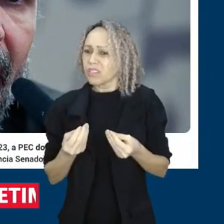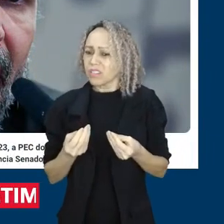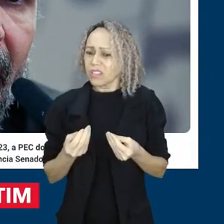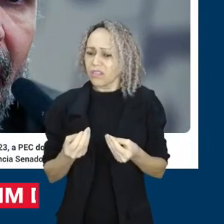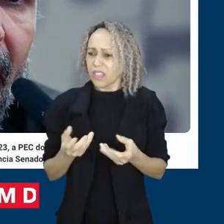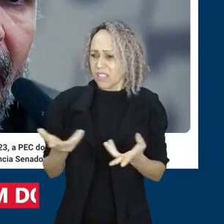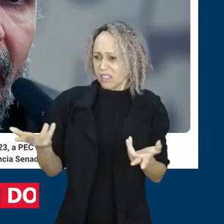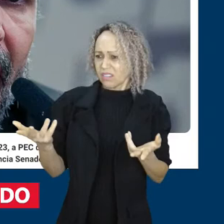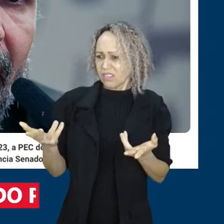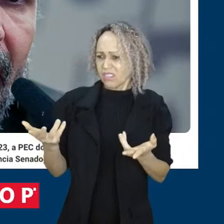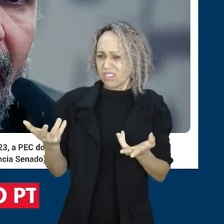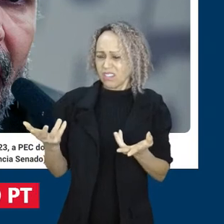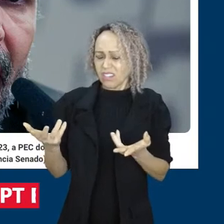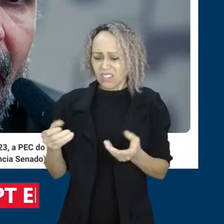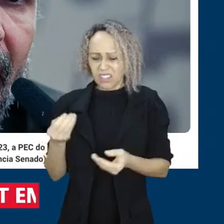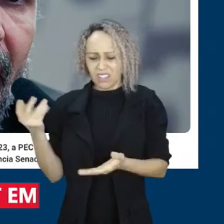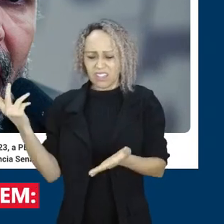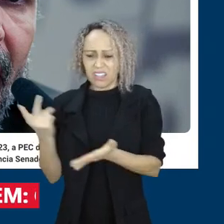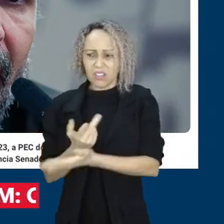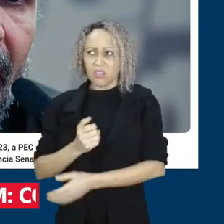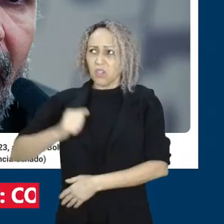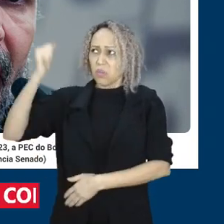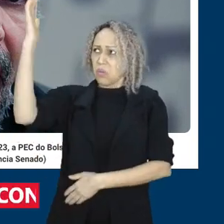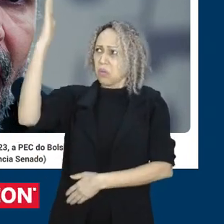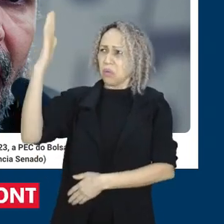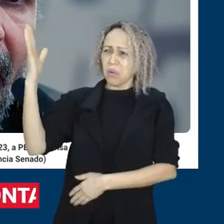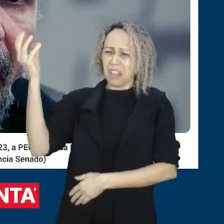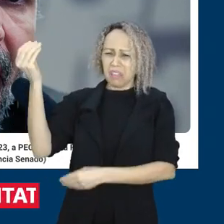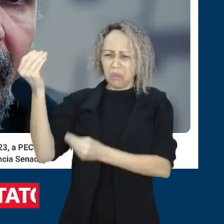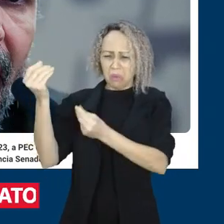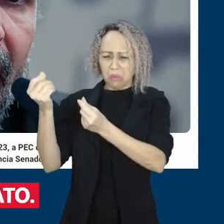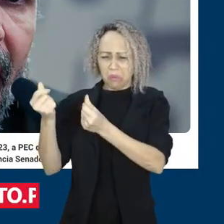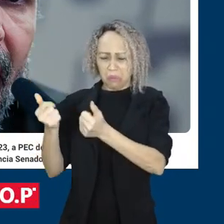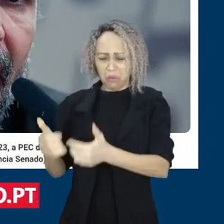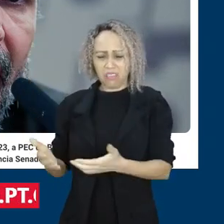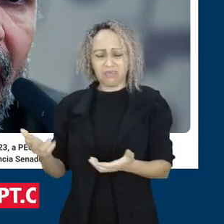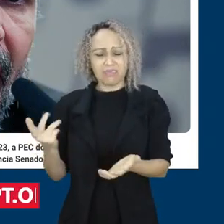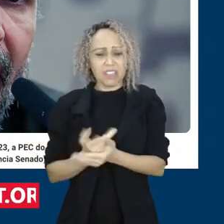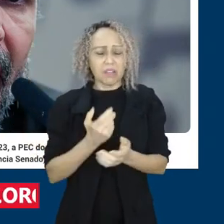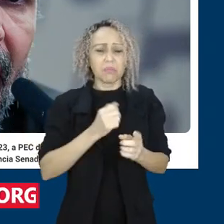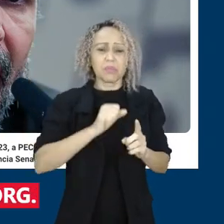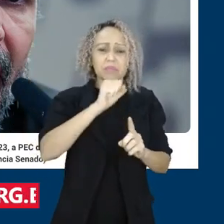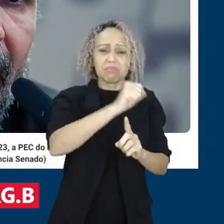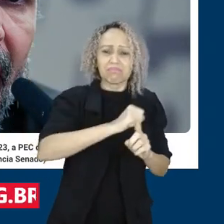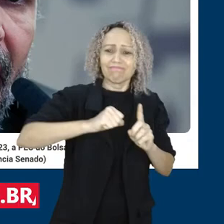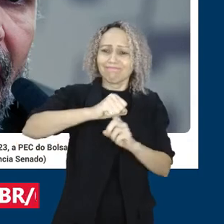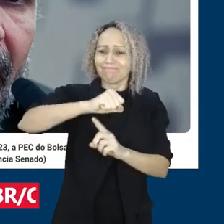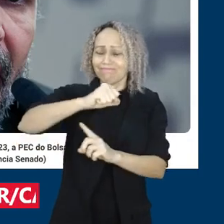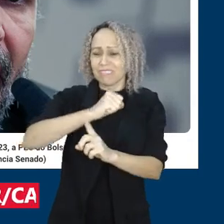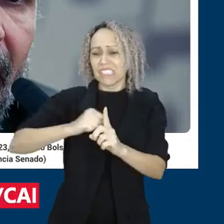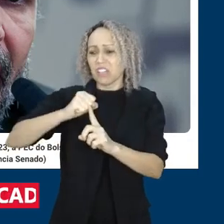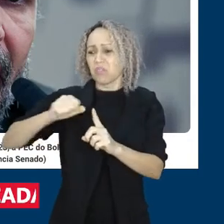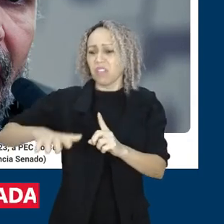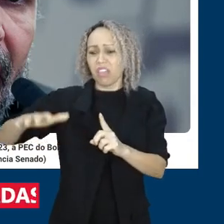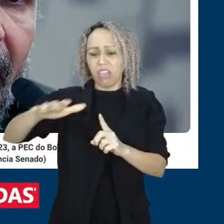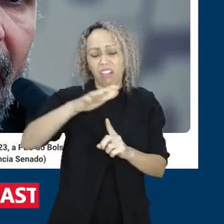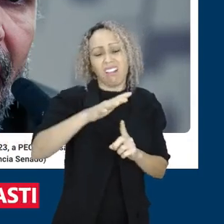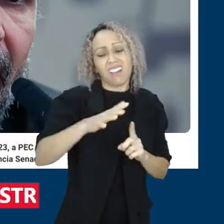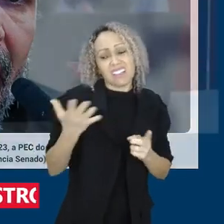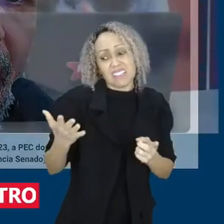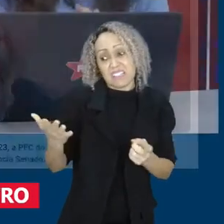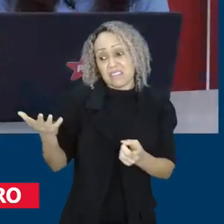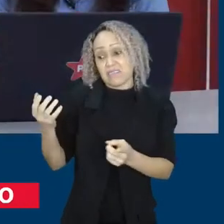arrasada que se encontra o país em especial aí nas áreas sociais e o impacto sobre os aposentados e os mais